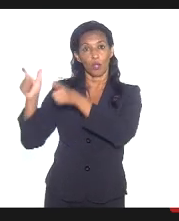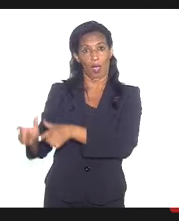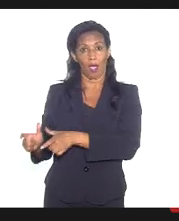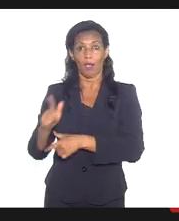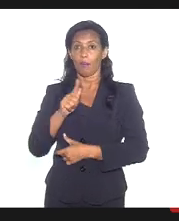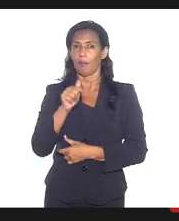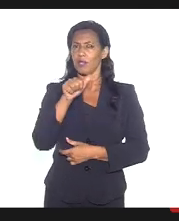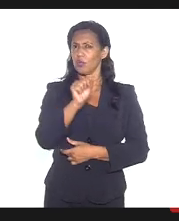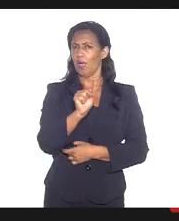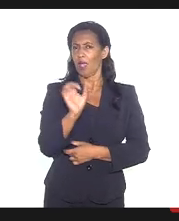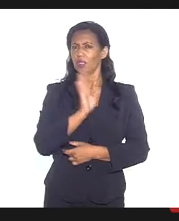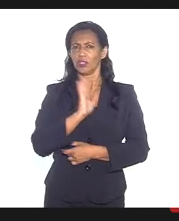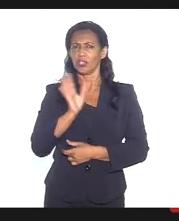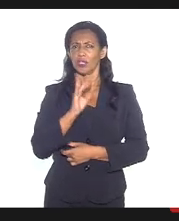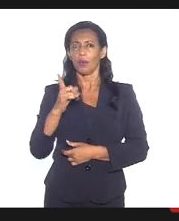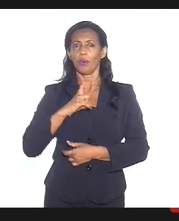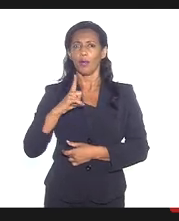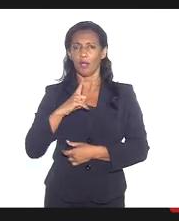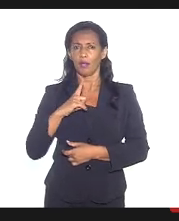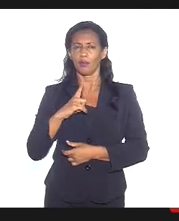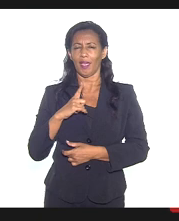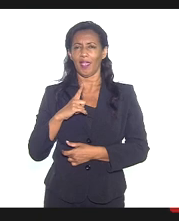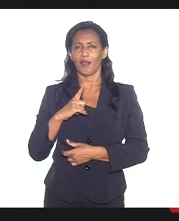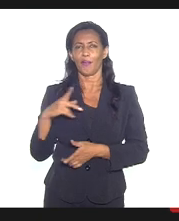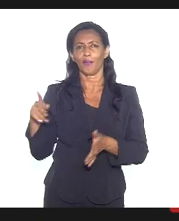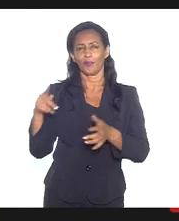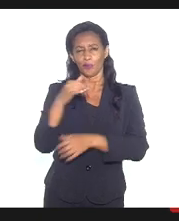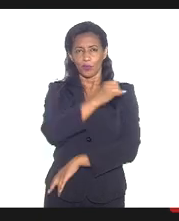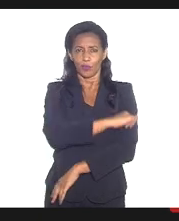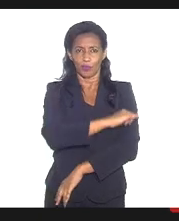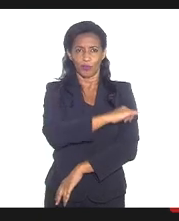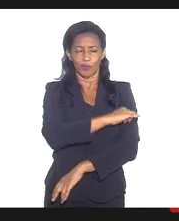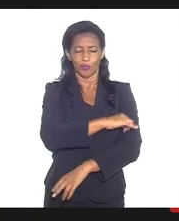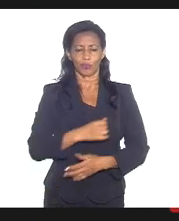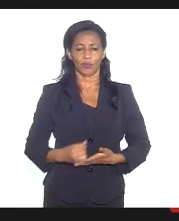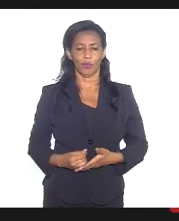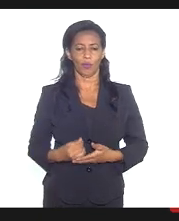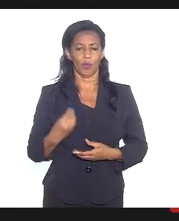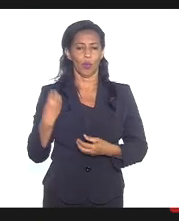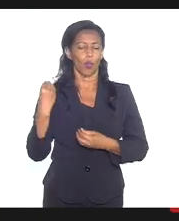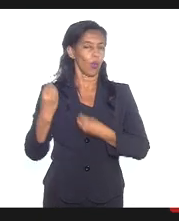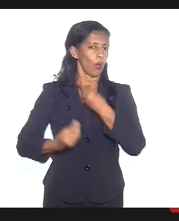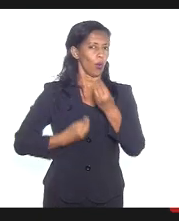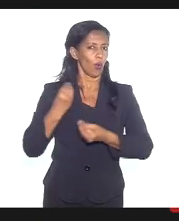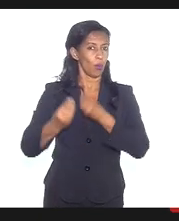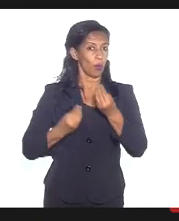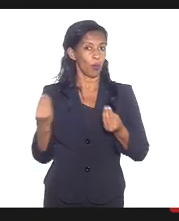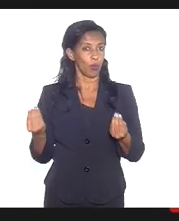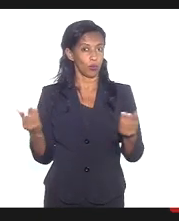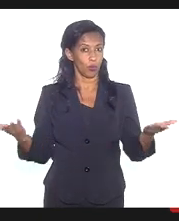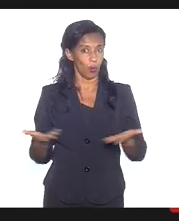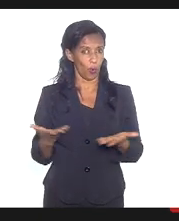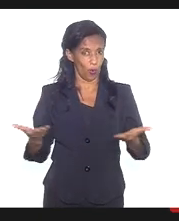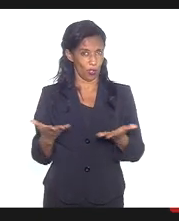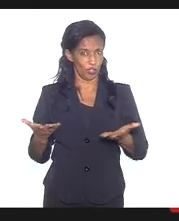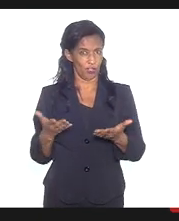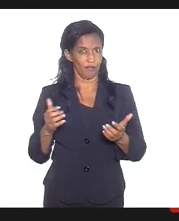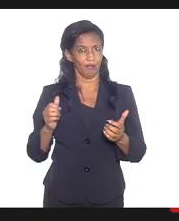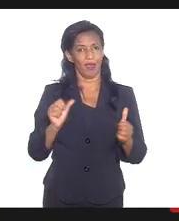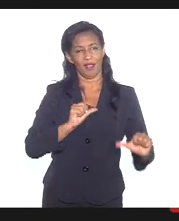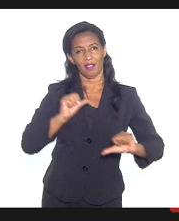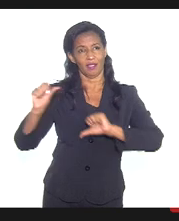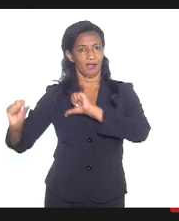não. Tributariamente, eu tenho a parcela para o Rio de Janeiro, né? Como muito hoje desse gás vai em transferência,